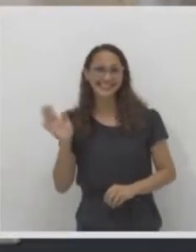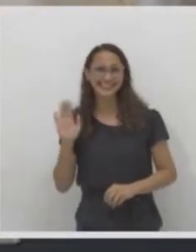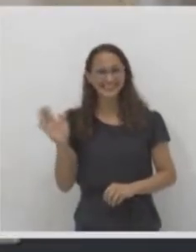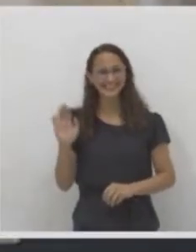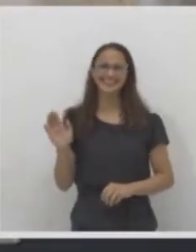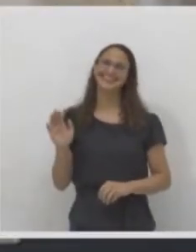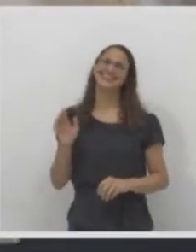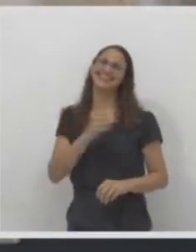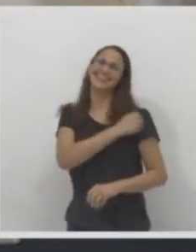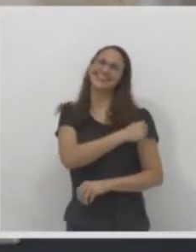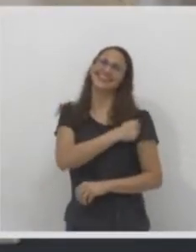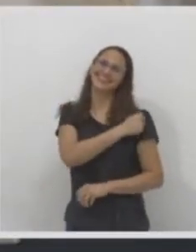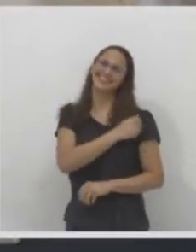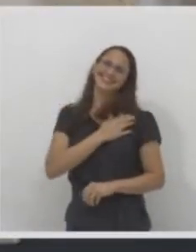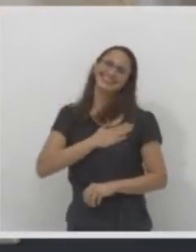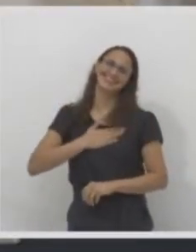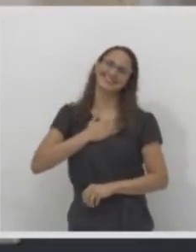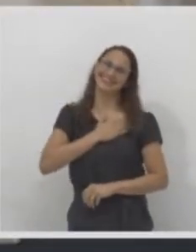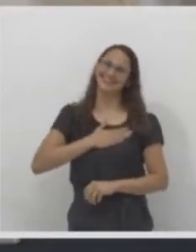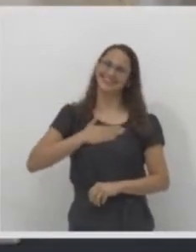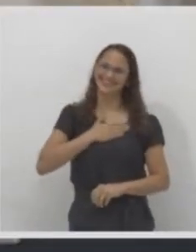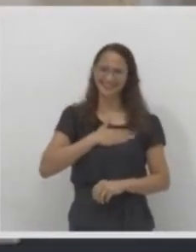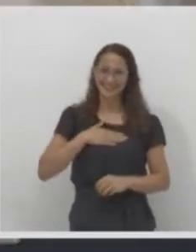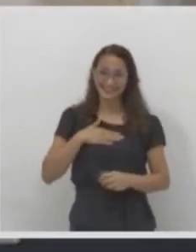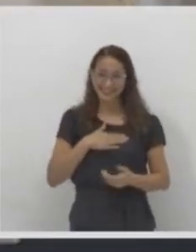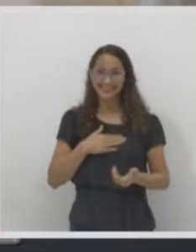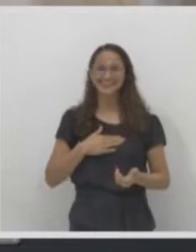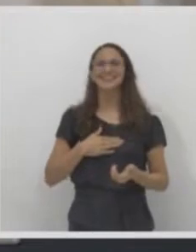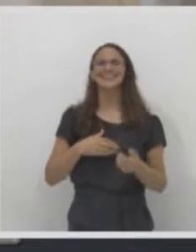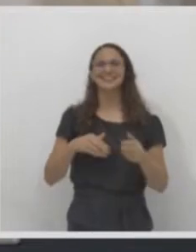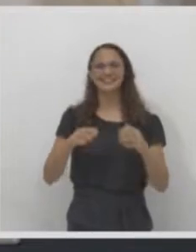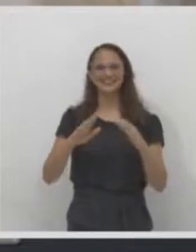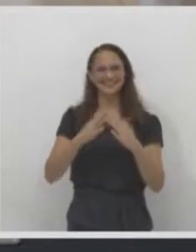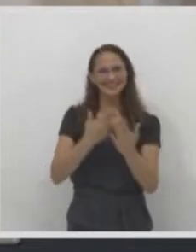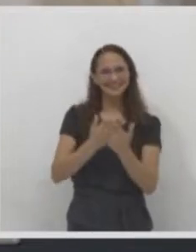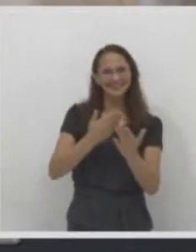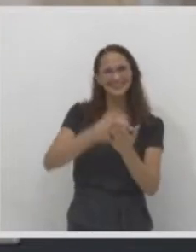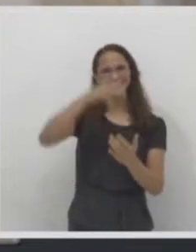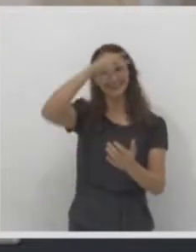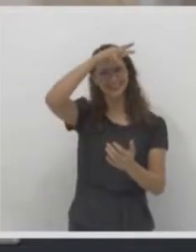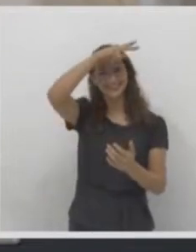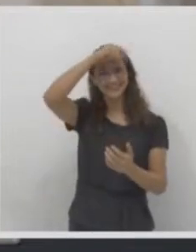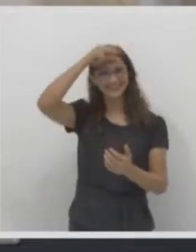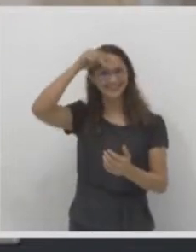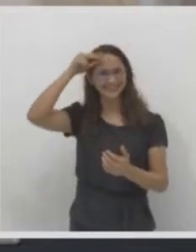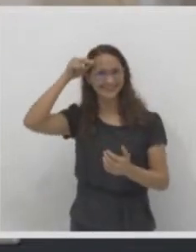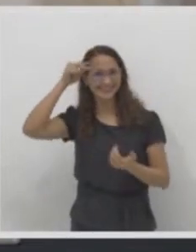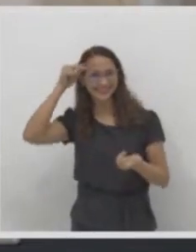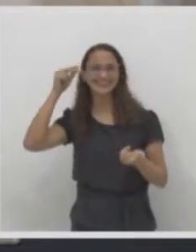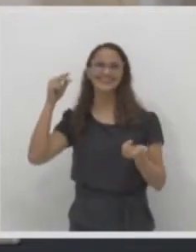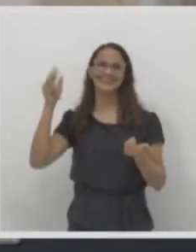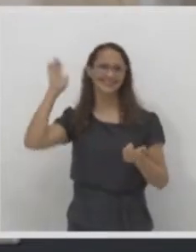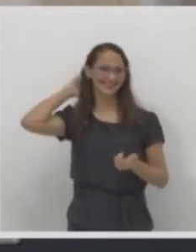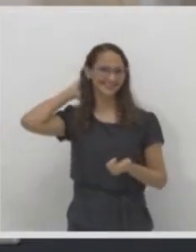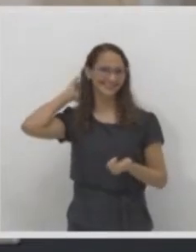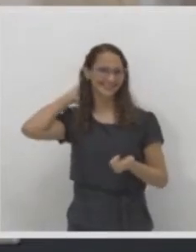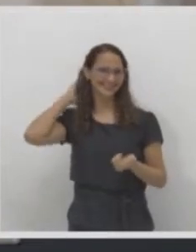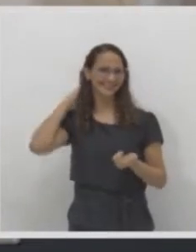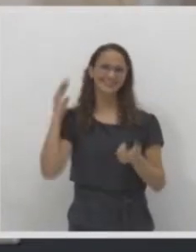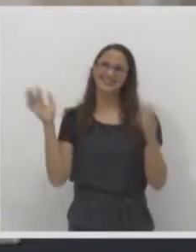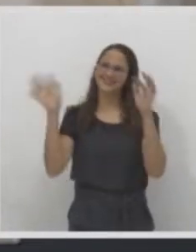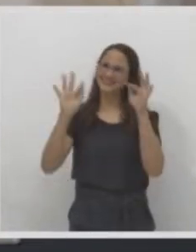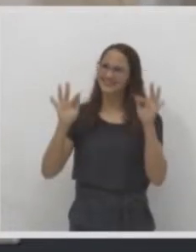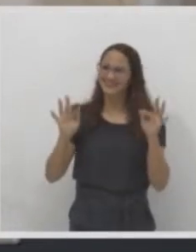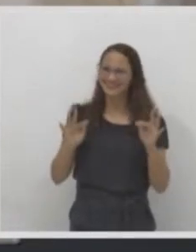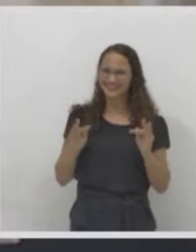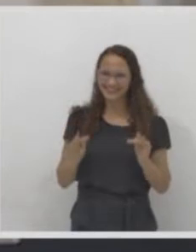meu querido aluno, minha querida aluna da Rede Municipal de Belém. É com imensa alegria que eu adentro na tua casa